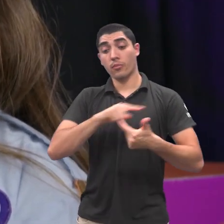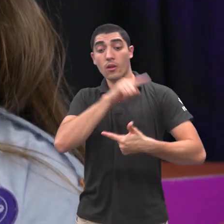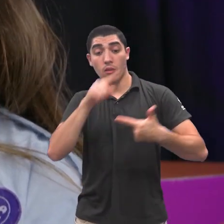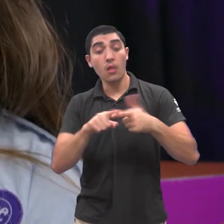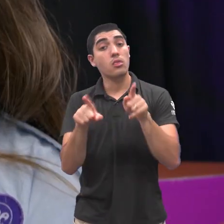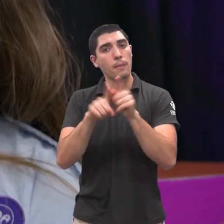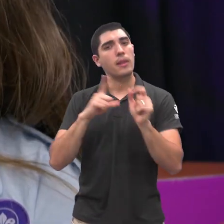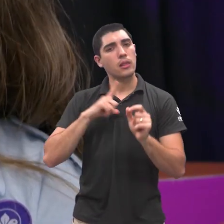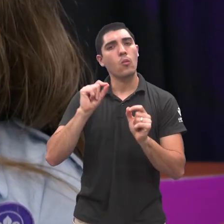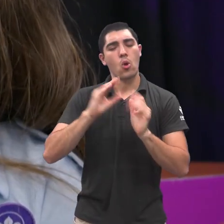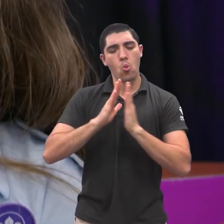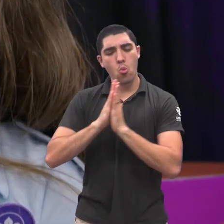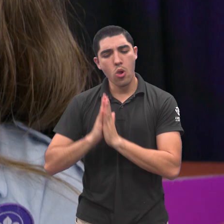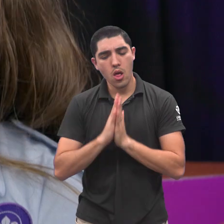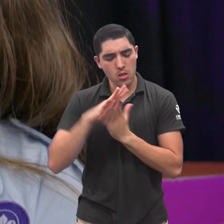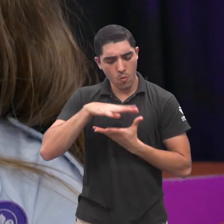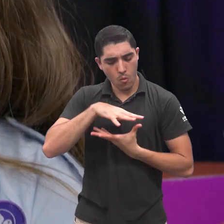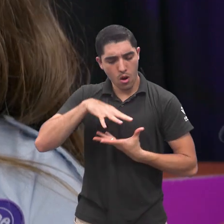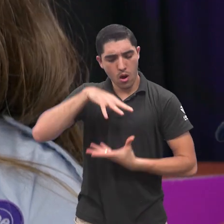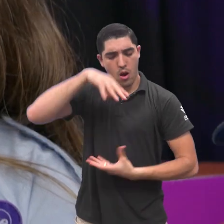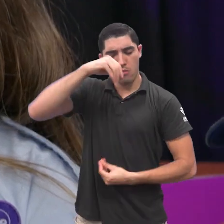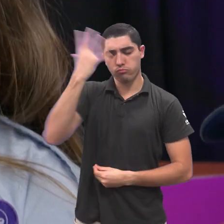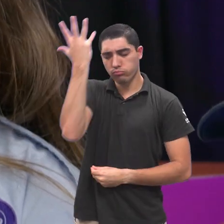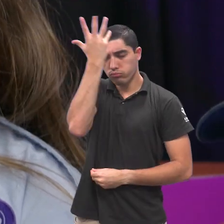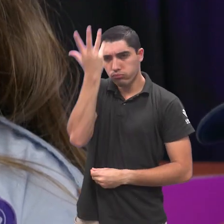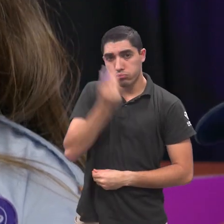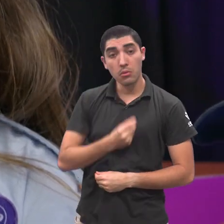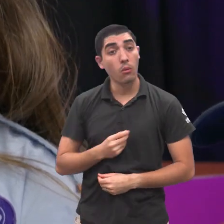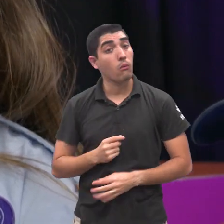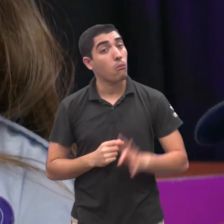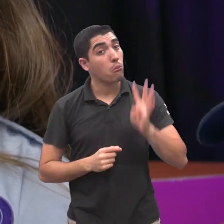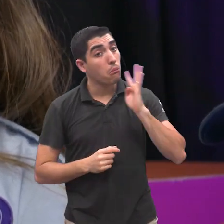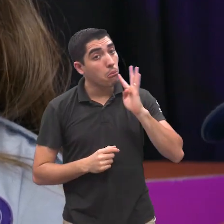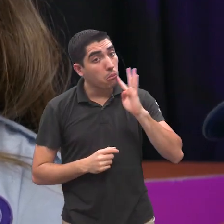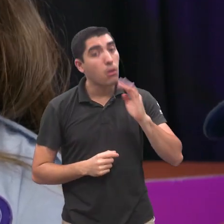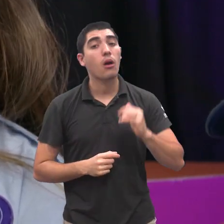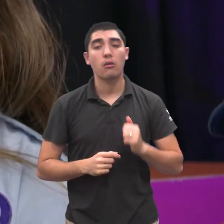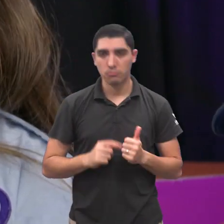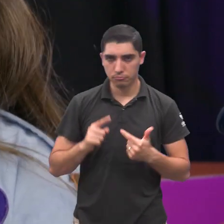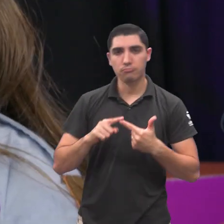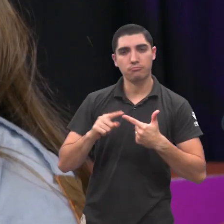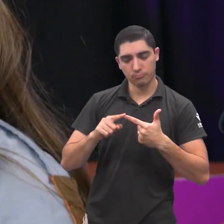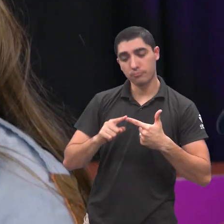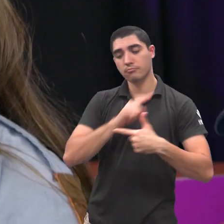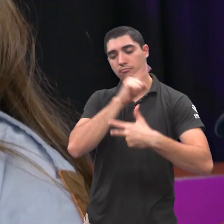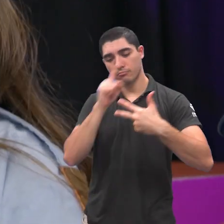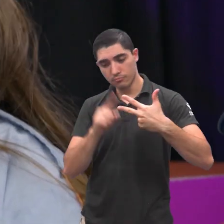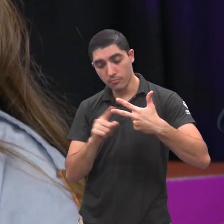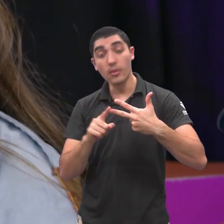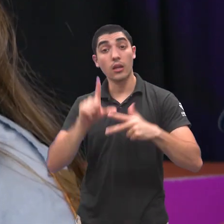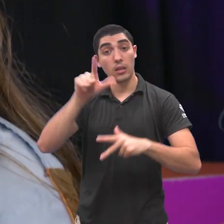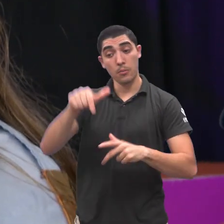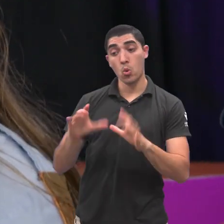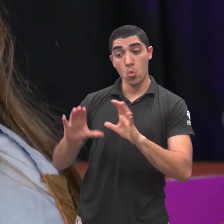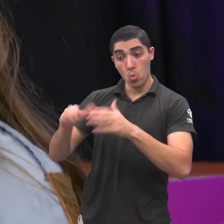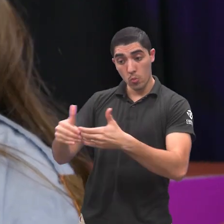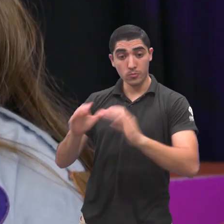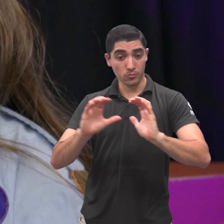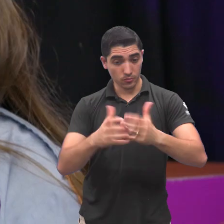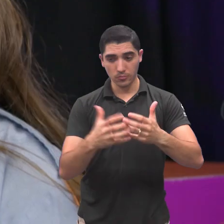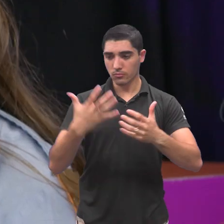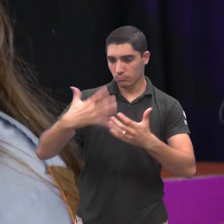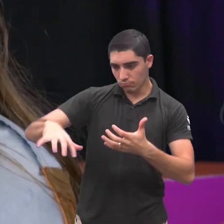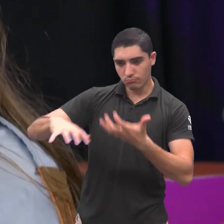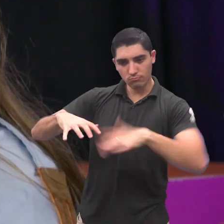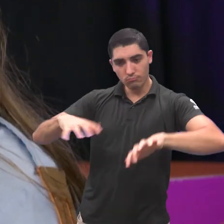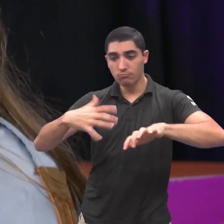mais espiritual também, que a gente faz antes de começar. Que legal. E depois disso a gente separa os grupos pra gente fazer cada uma